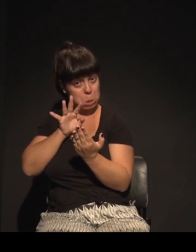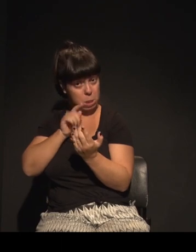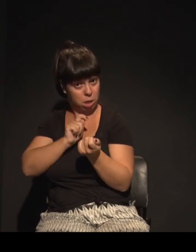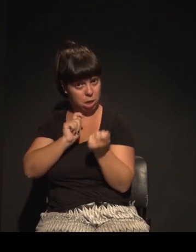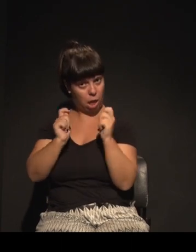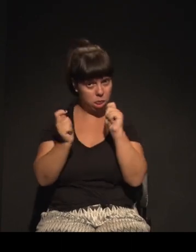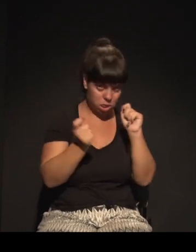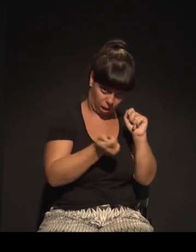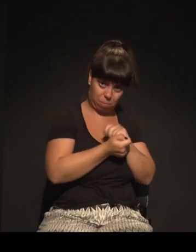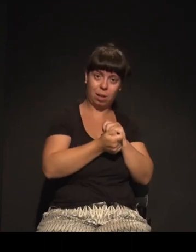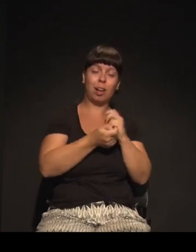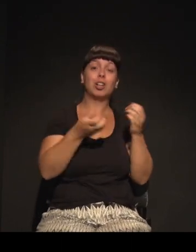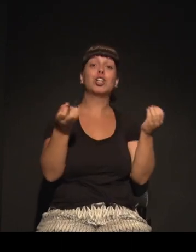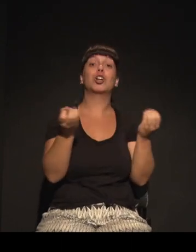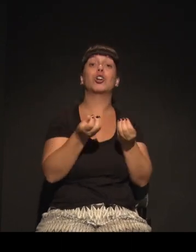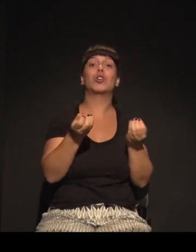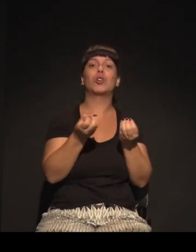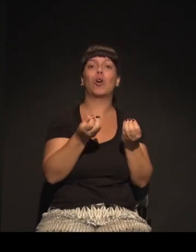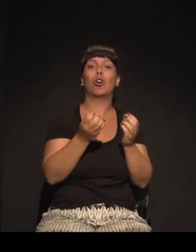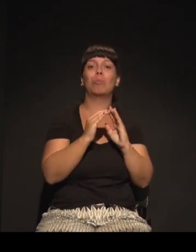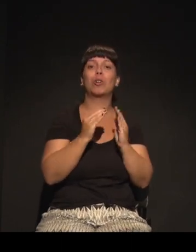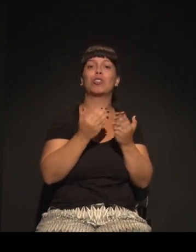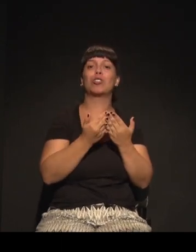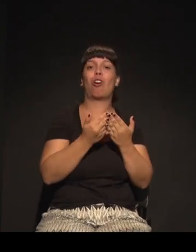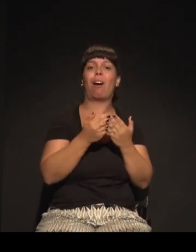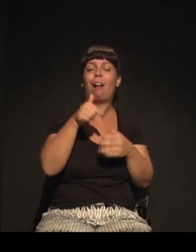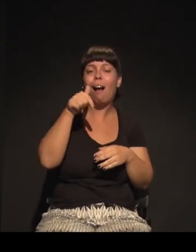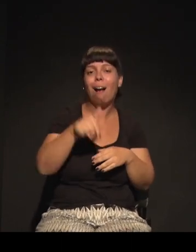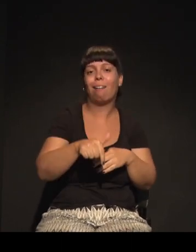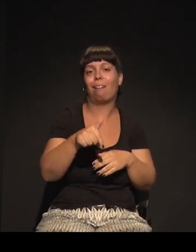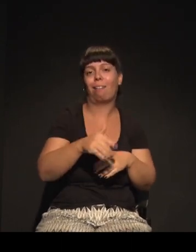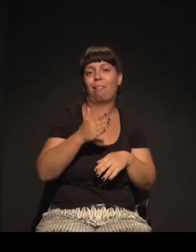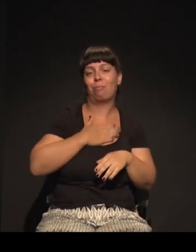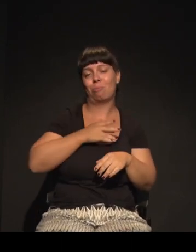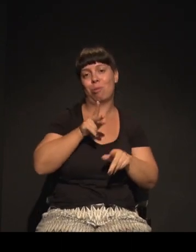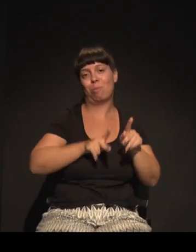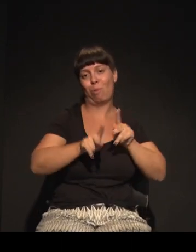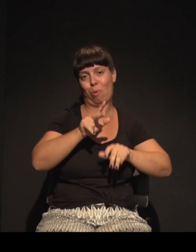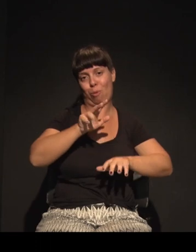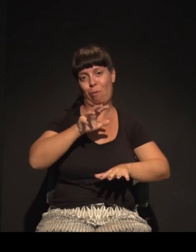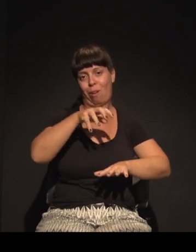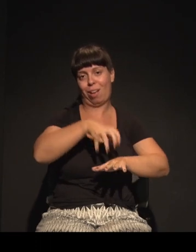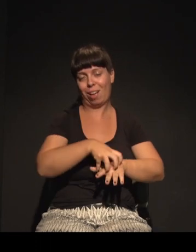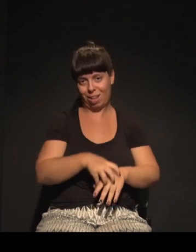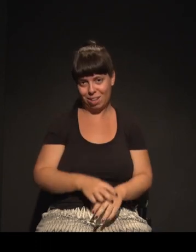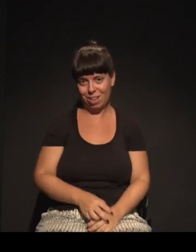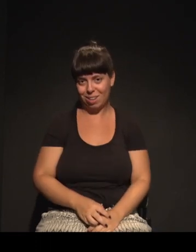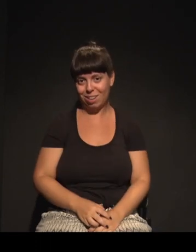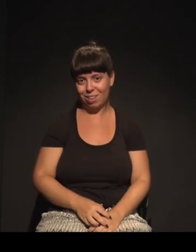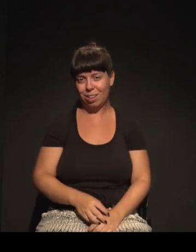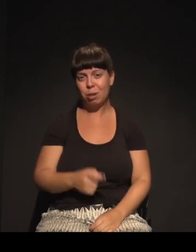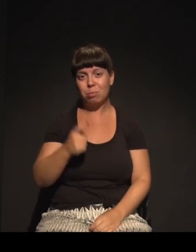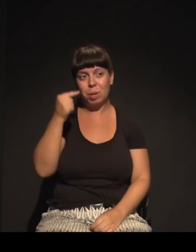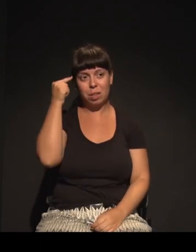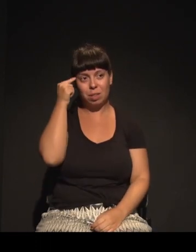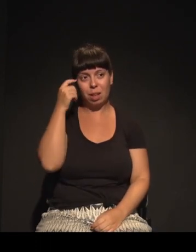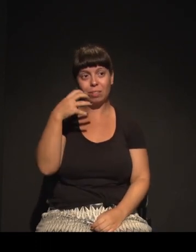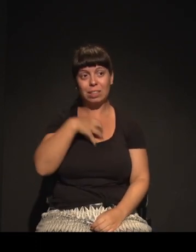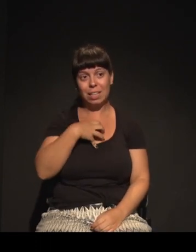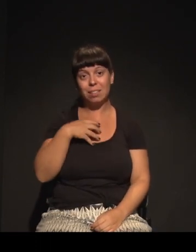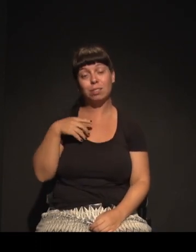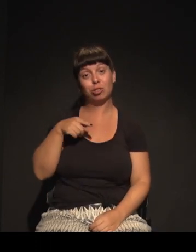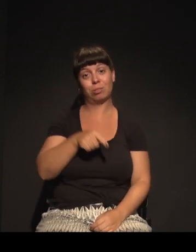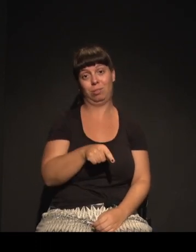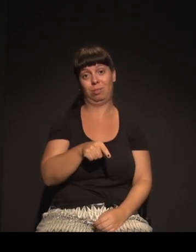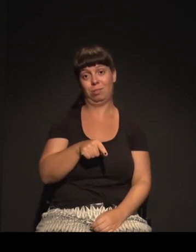como seria na escola a escola dentro da nossa aldeia eu achava que teria que ser assim que a gente tinha que fazer é